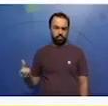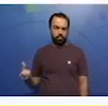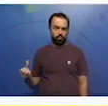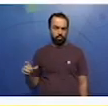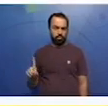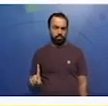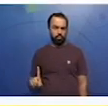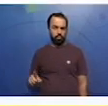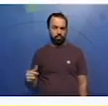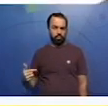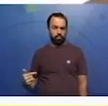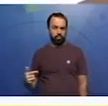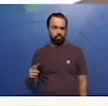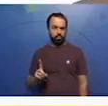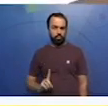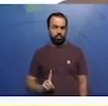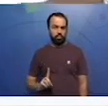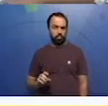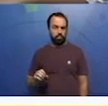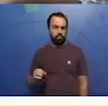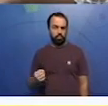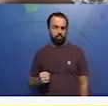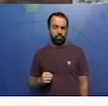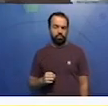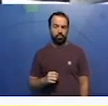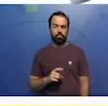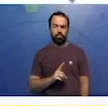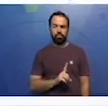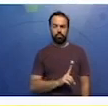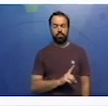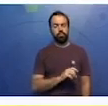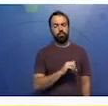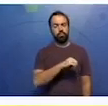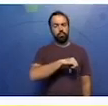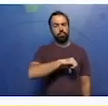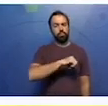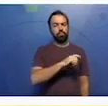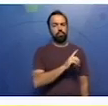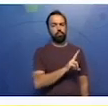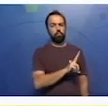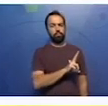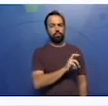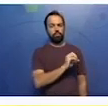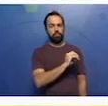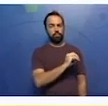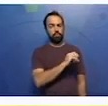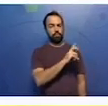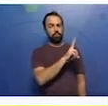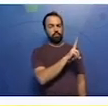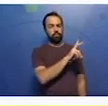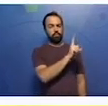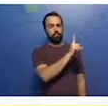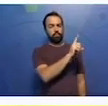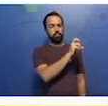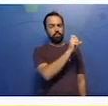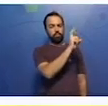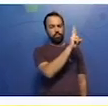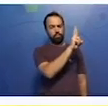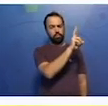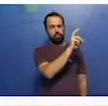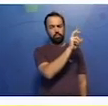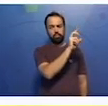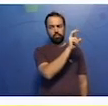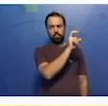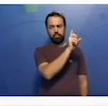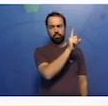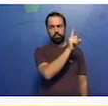16, 17, 18, 19, 20, 21, 22, 23,